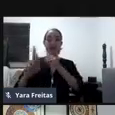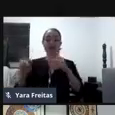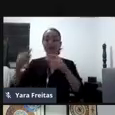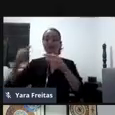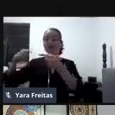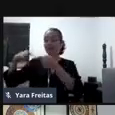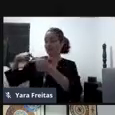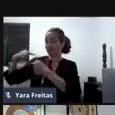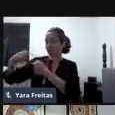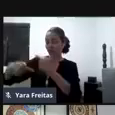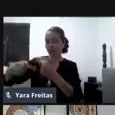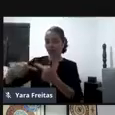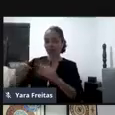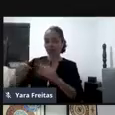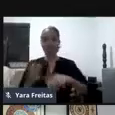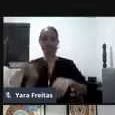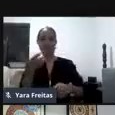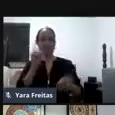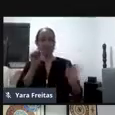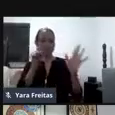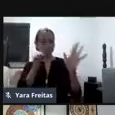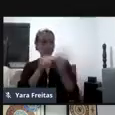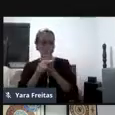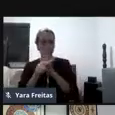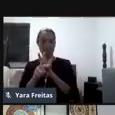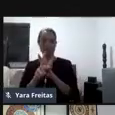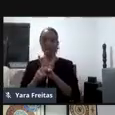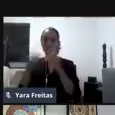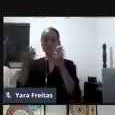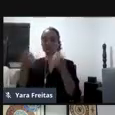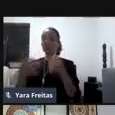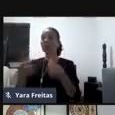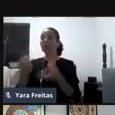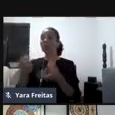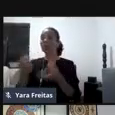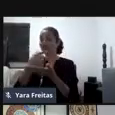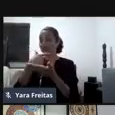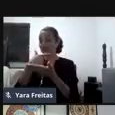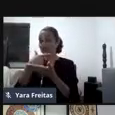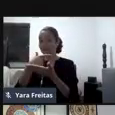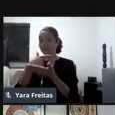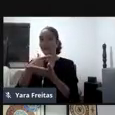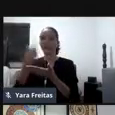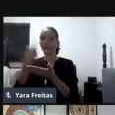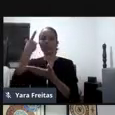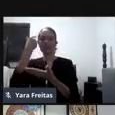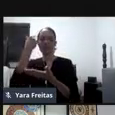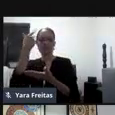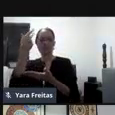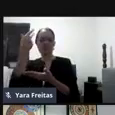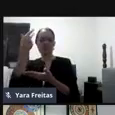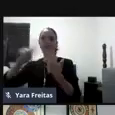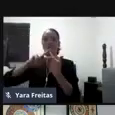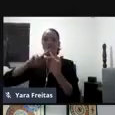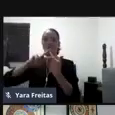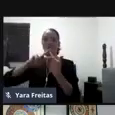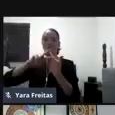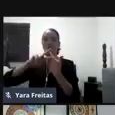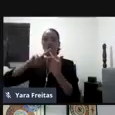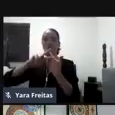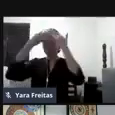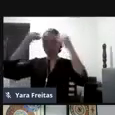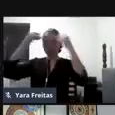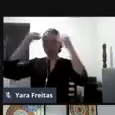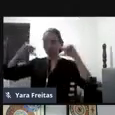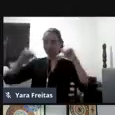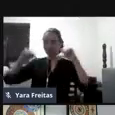Aqui tem outra pergunta, falando sobre se medicação natural tem algum efeito para Alzheimer.